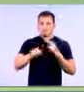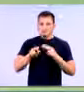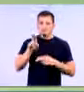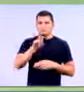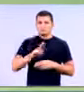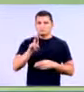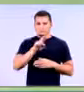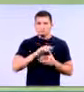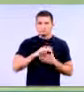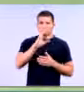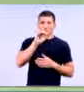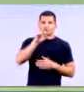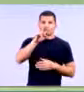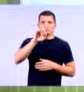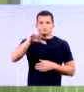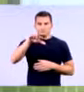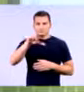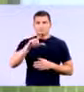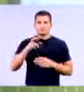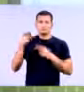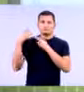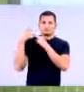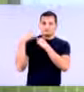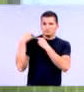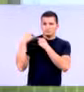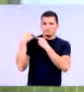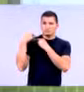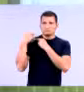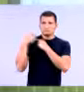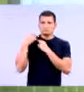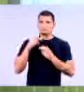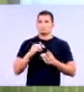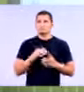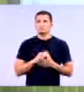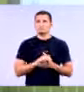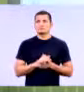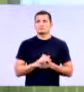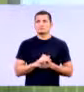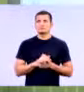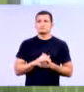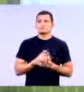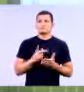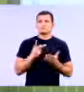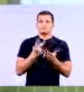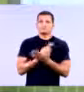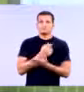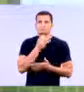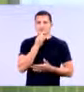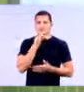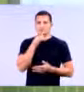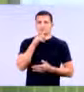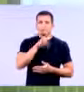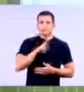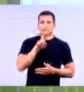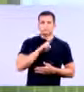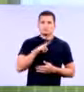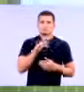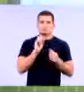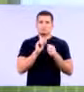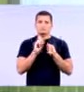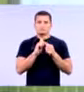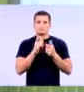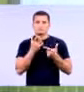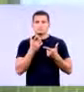como a responsabilização pelo cometimento, vamos supor que ele use o ambiente para fazer um